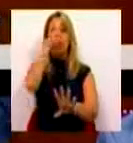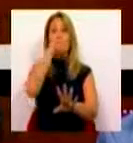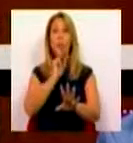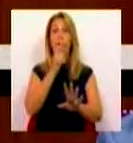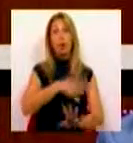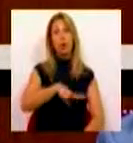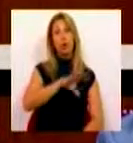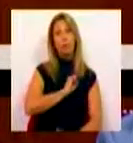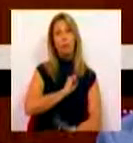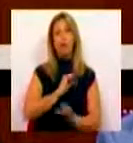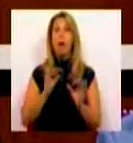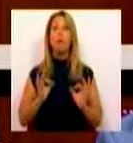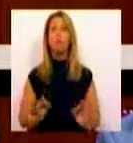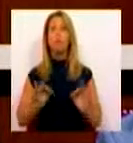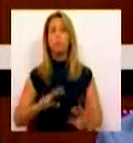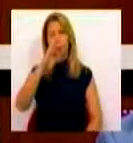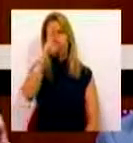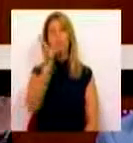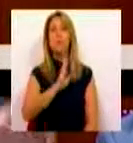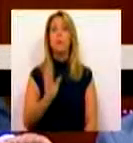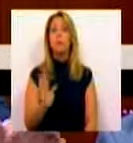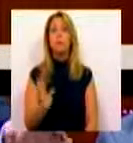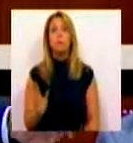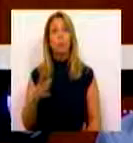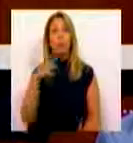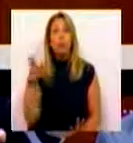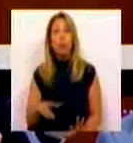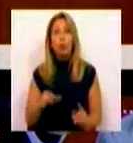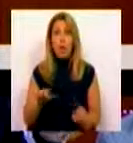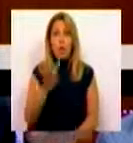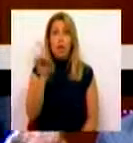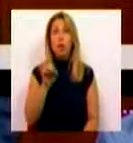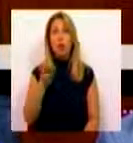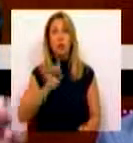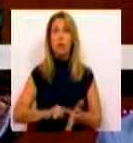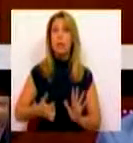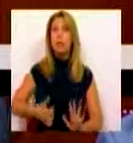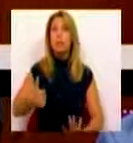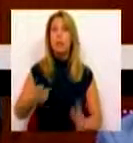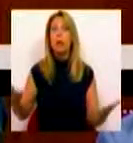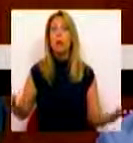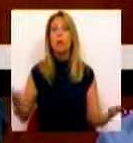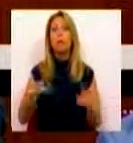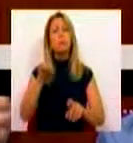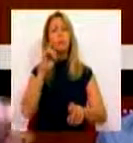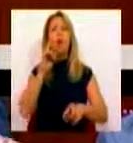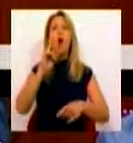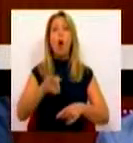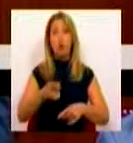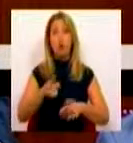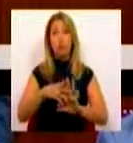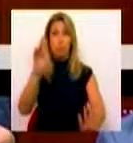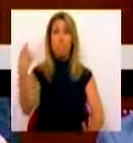Espanha está absolutamente ciente que para Portugal esta é uma questão central e aquilo que me foi assegurado pelo Presidente